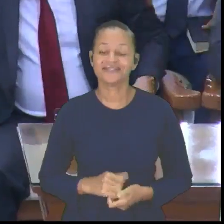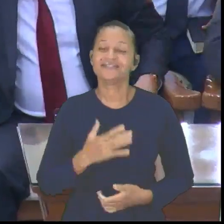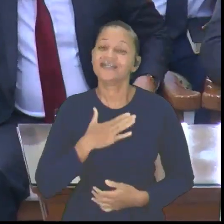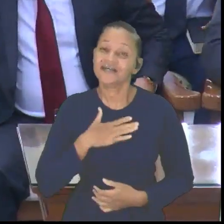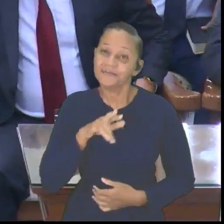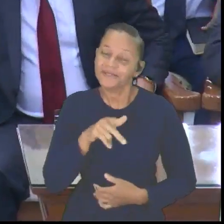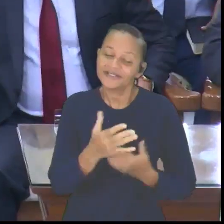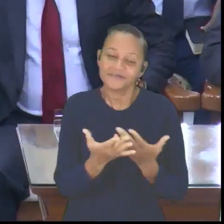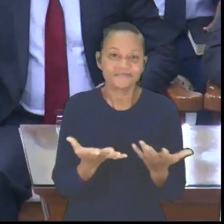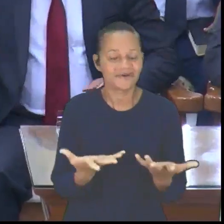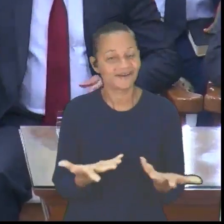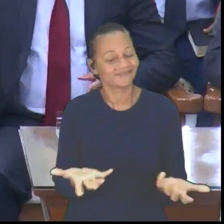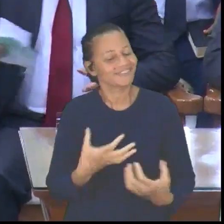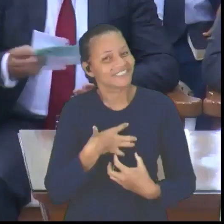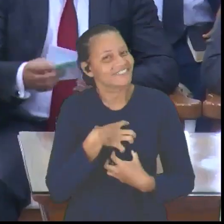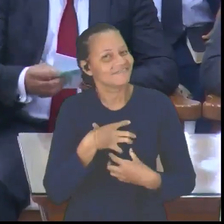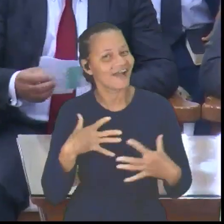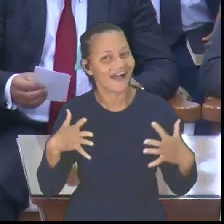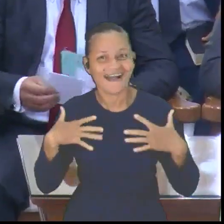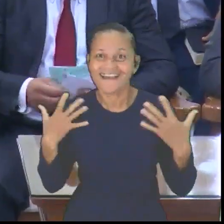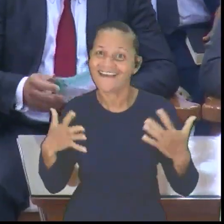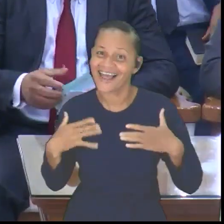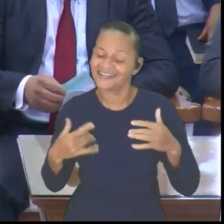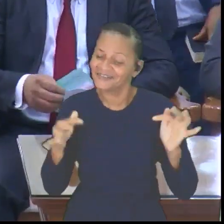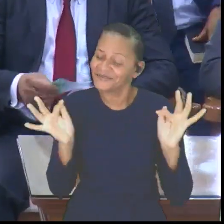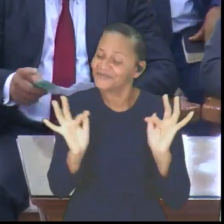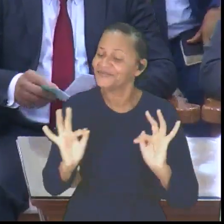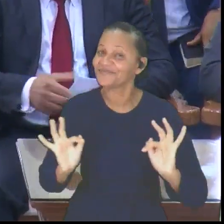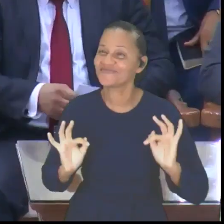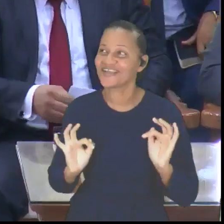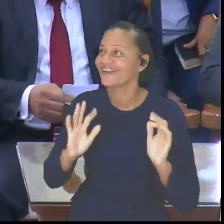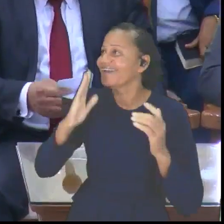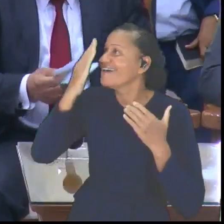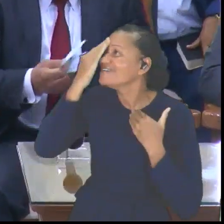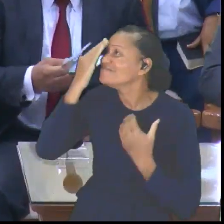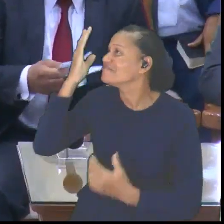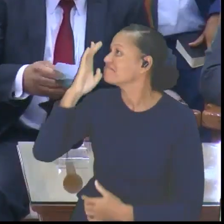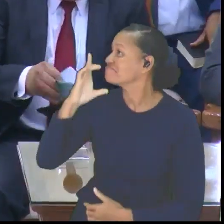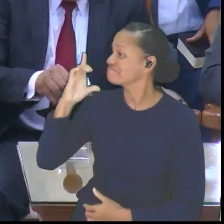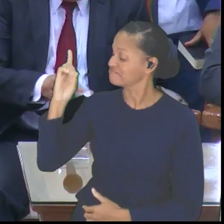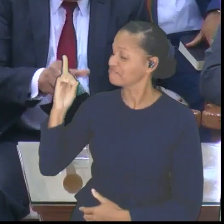Meus irmãos, a nossa alegria e gratidão a Deus em poder nesta noite